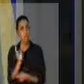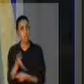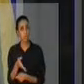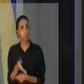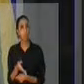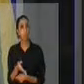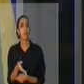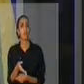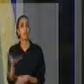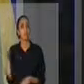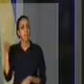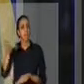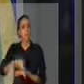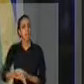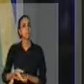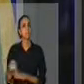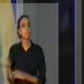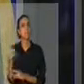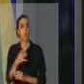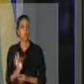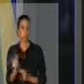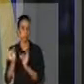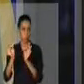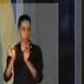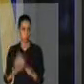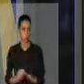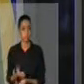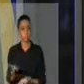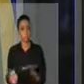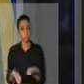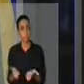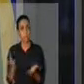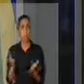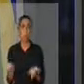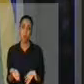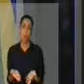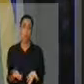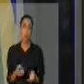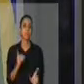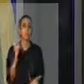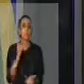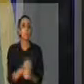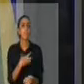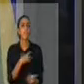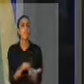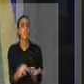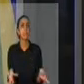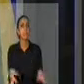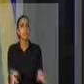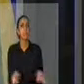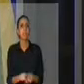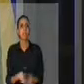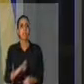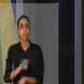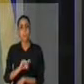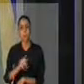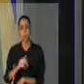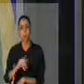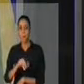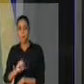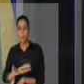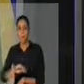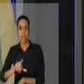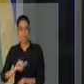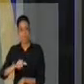promissora do tratamento do câncer nesse país. O tratamento avança por meio de diagnósticos mais simples e eficazes, como a biópsia líquida,